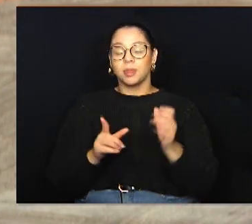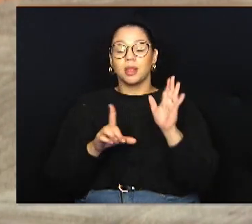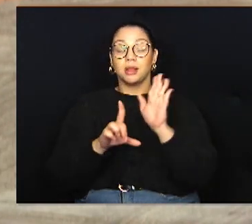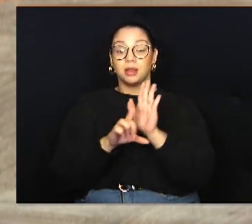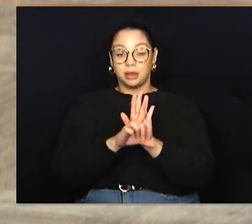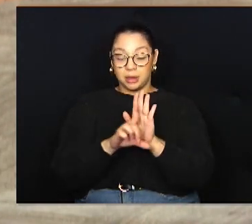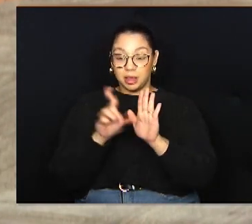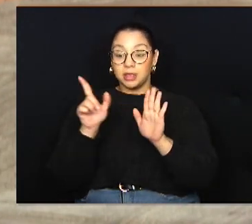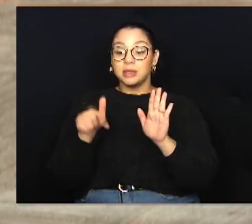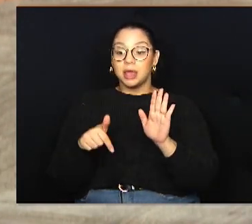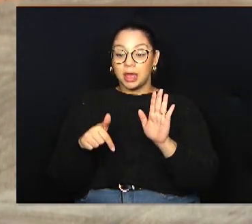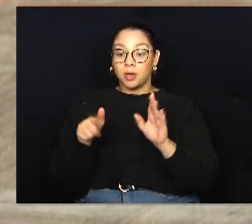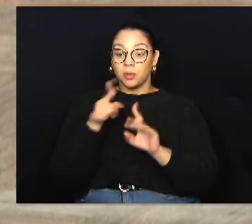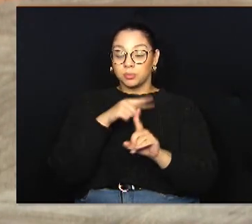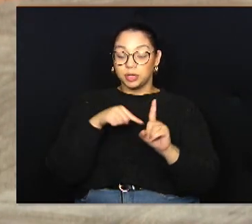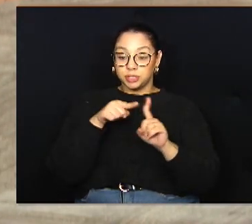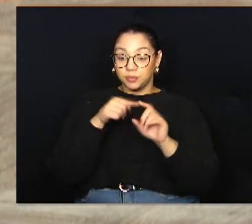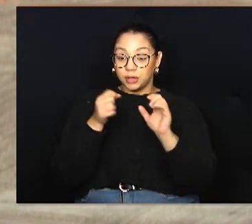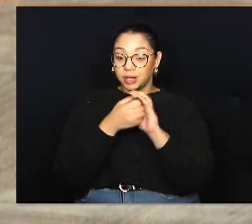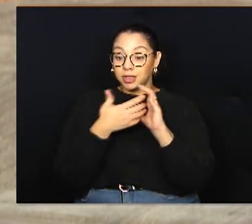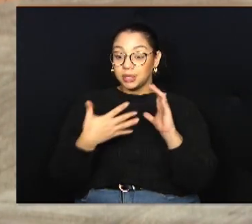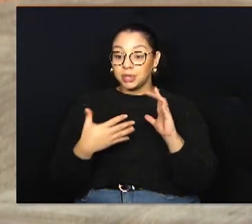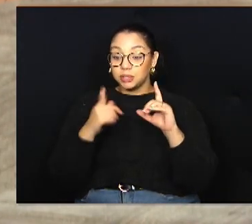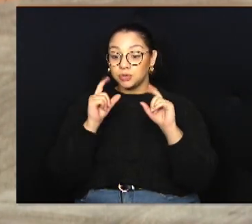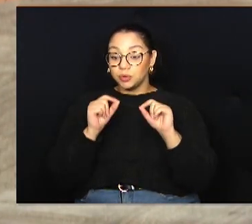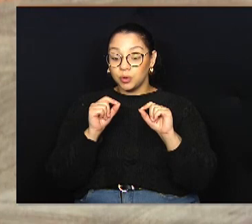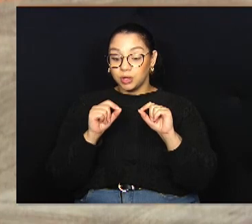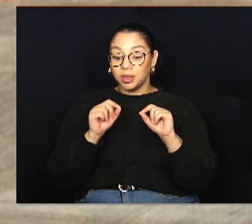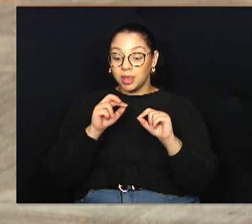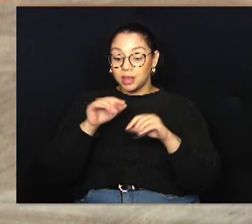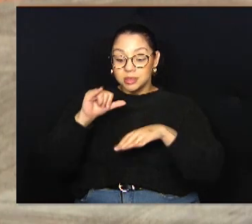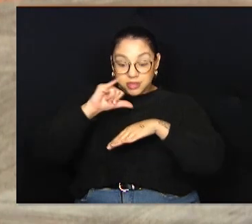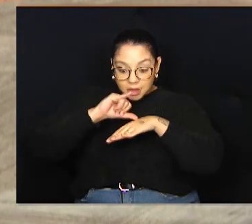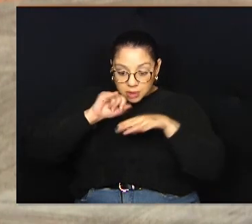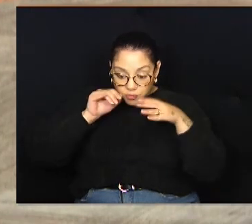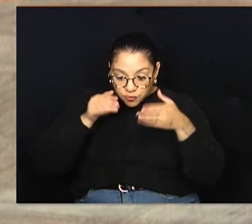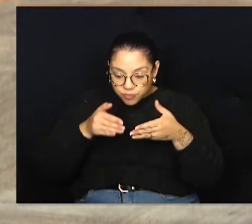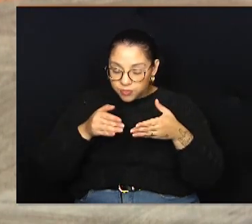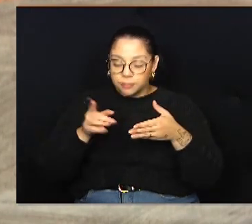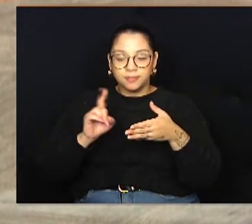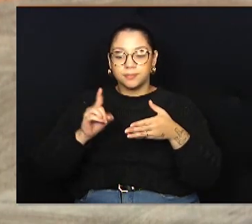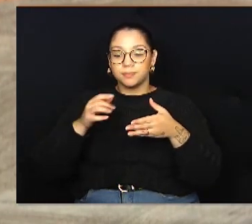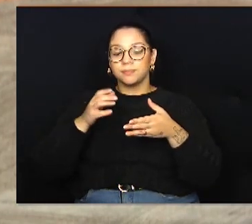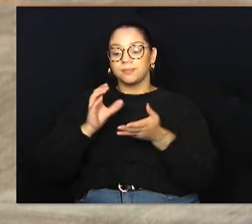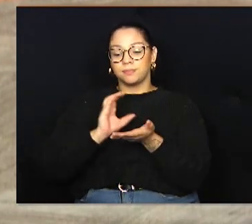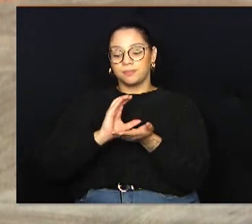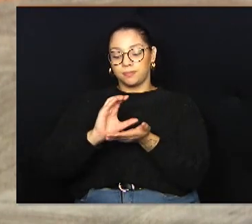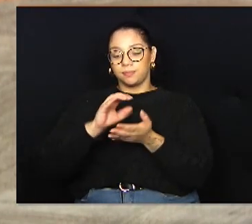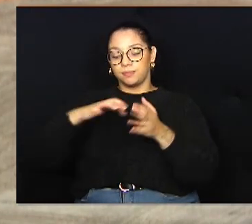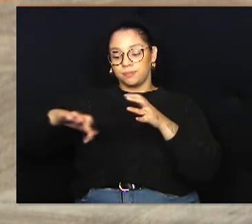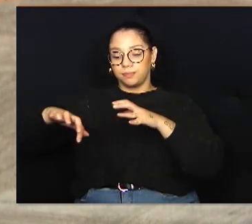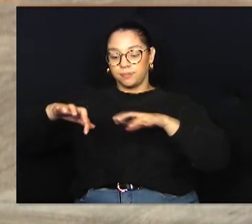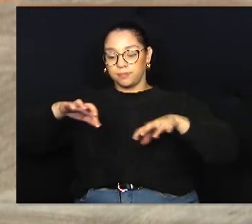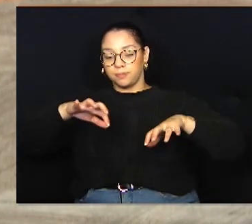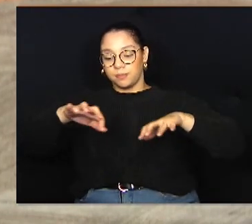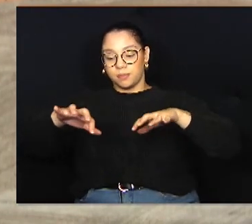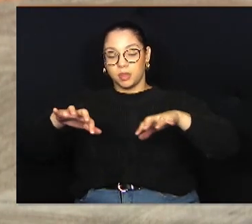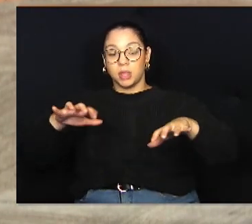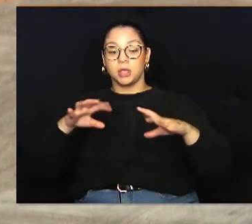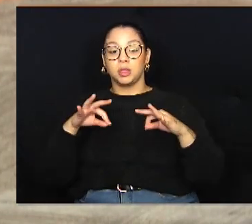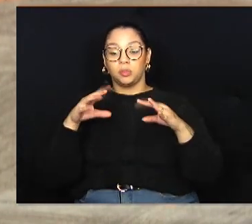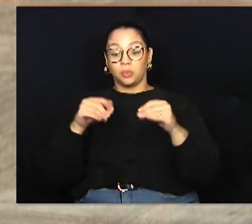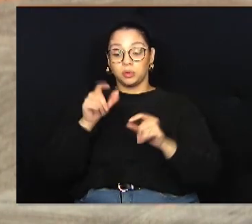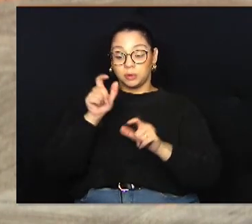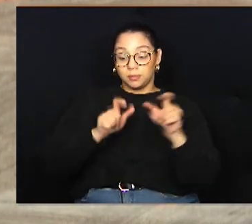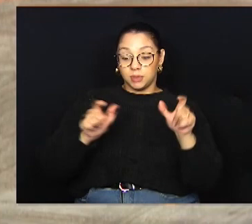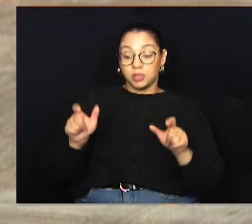suas características a descentralização, né, desse recurso. Se todos os artistas das cidades,